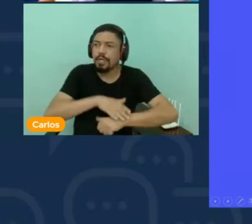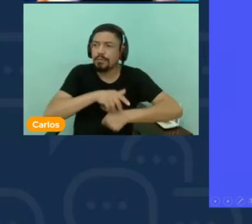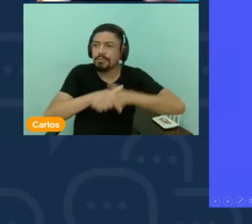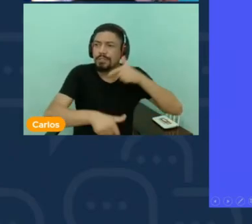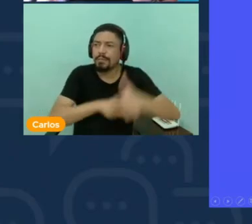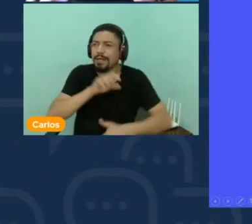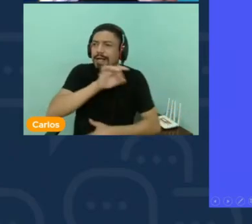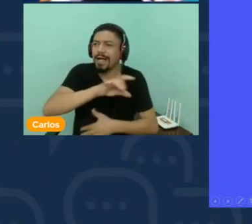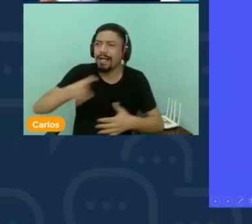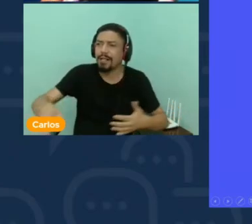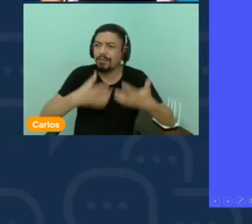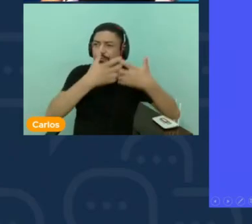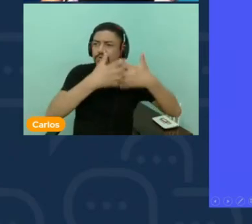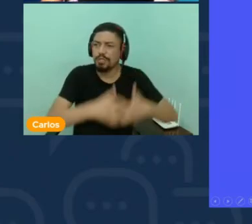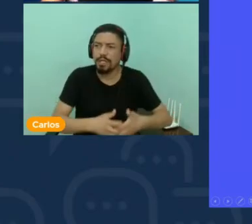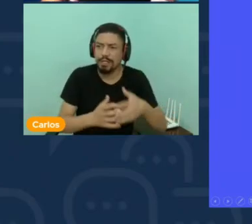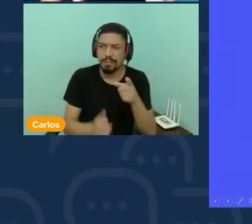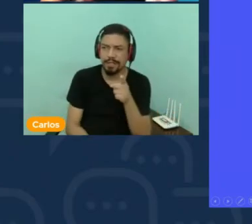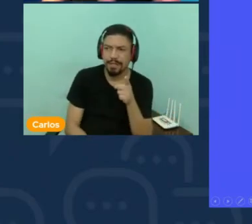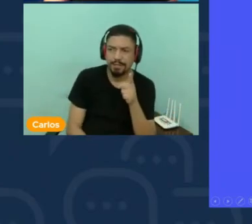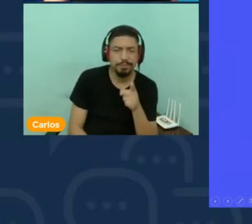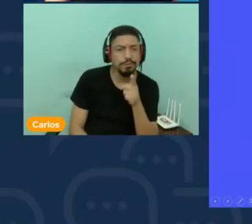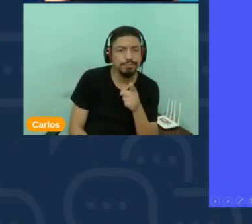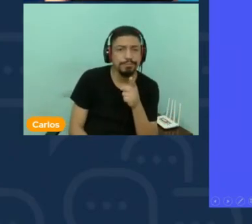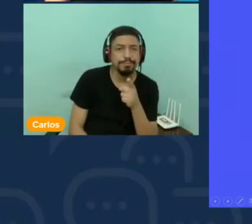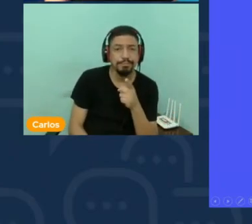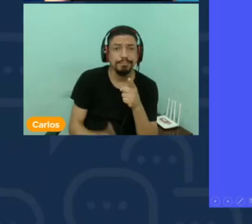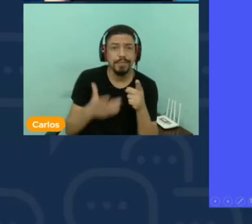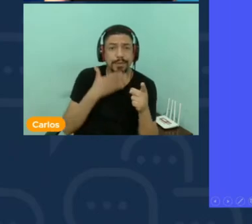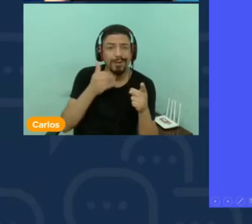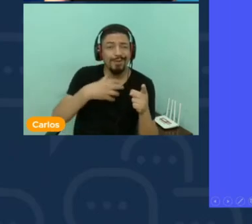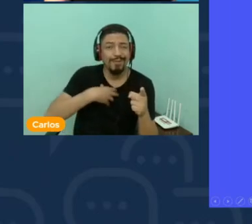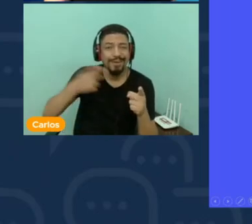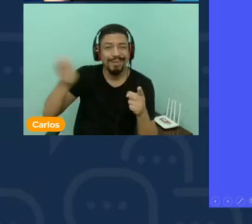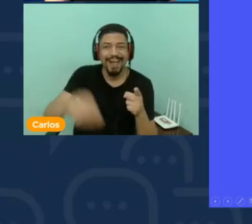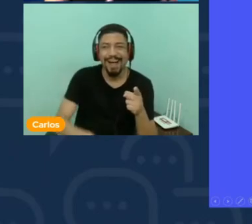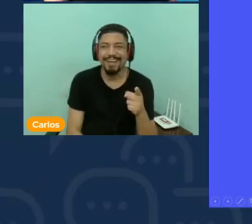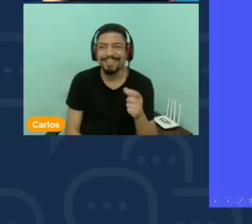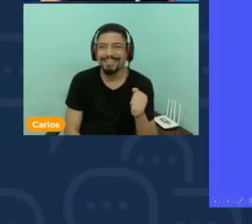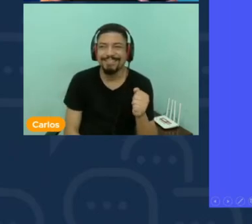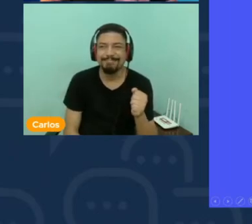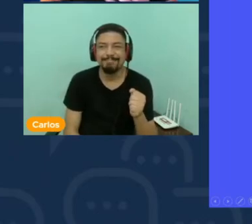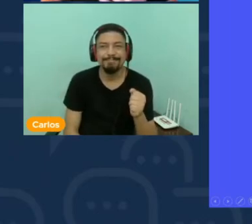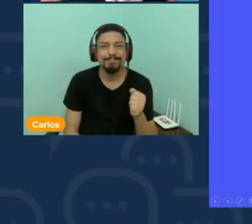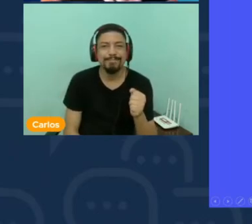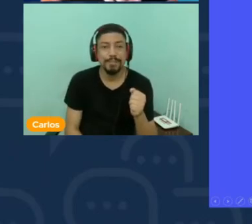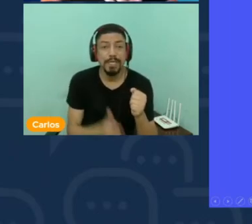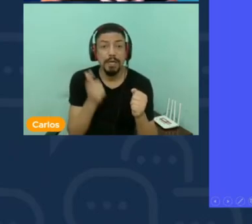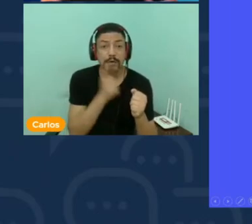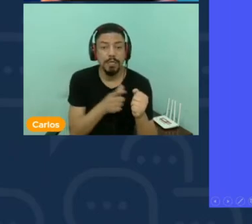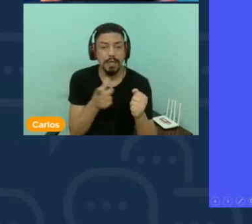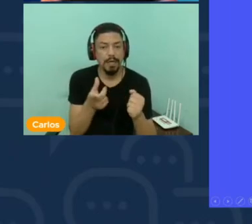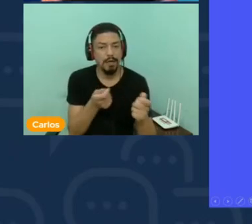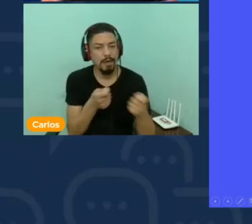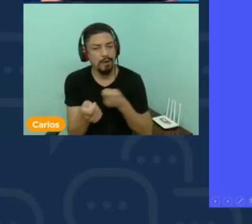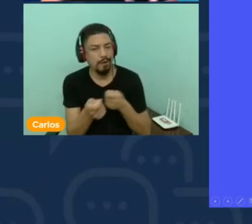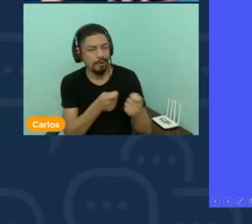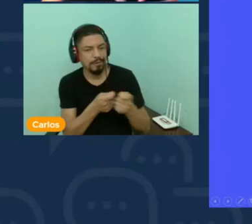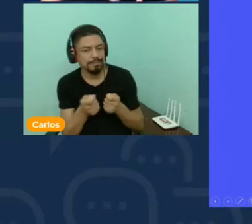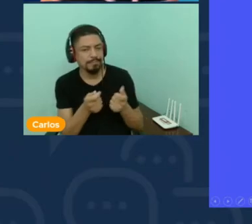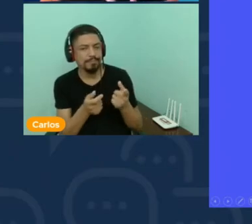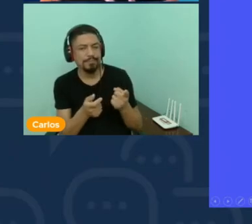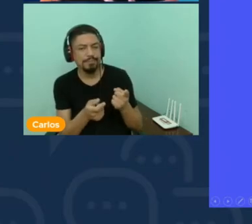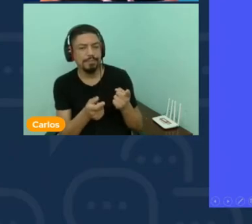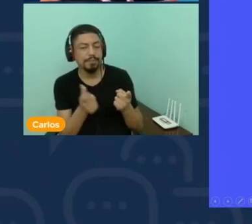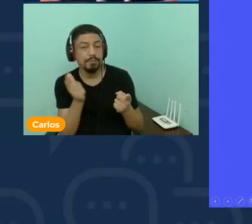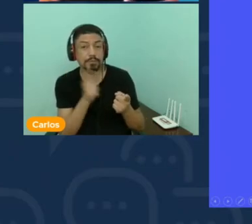cada funcionalidade da minha aplicação da melhor forma possível. E assim, eu economizo, assim, eu